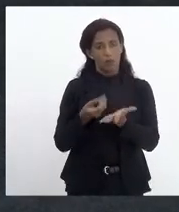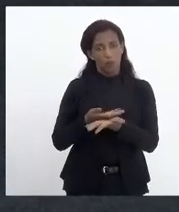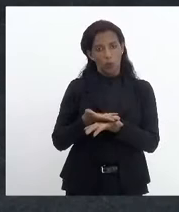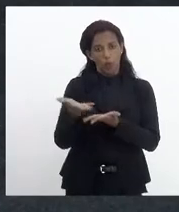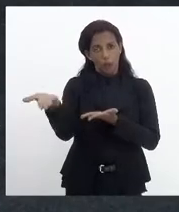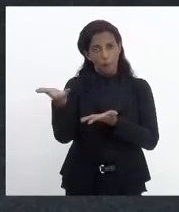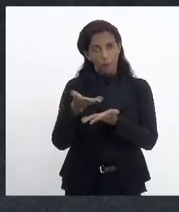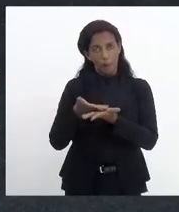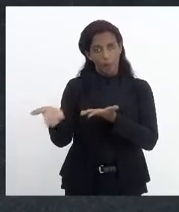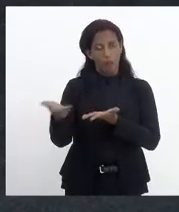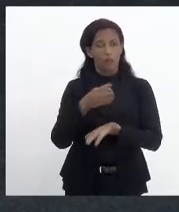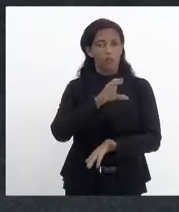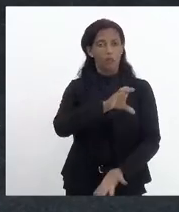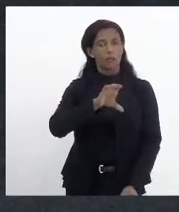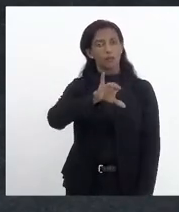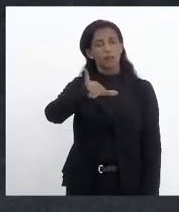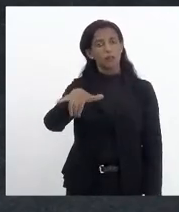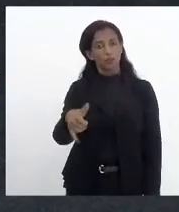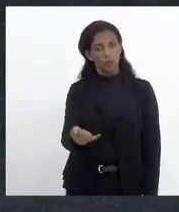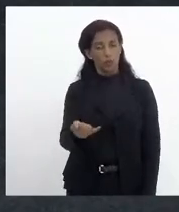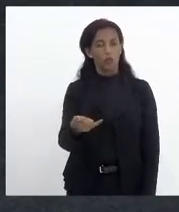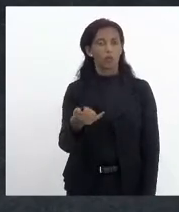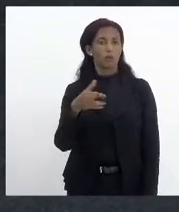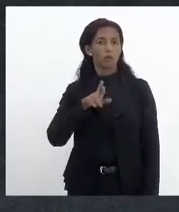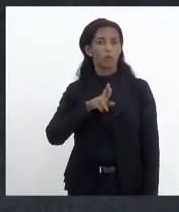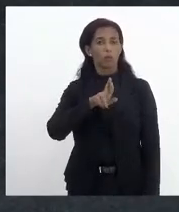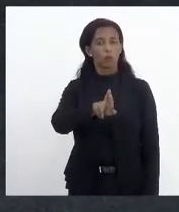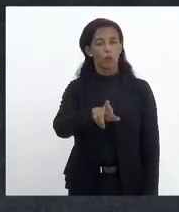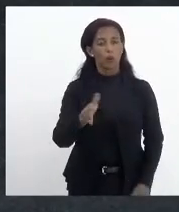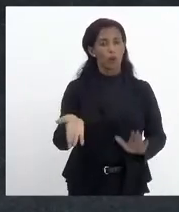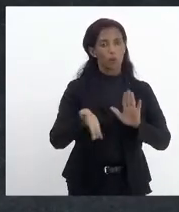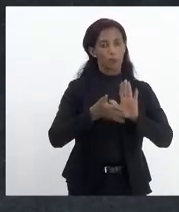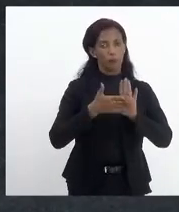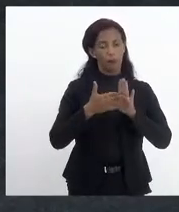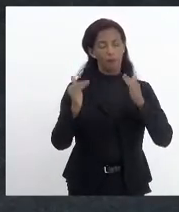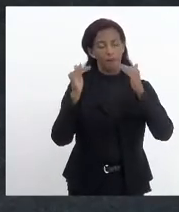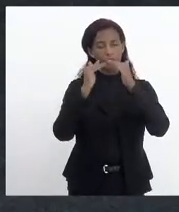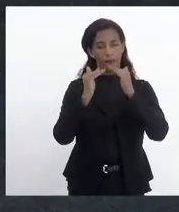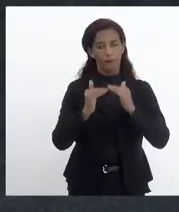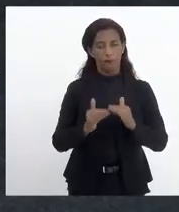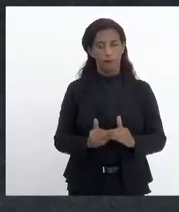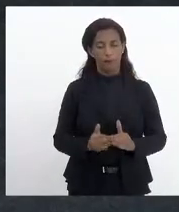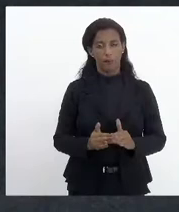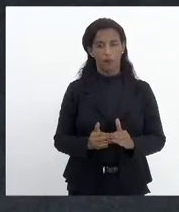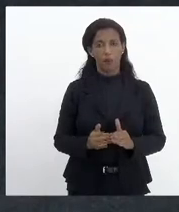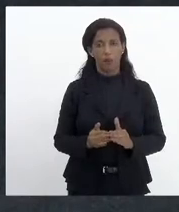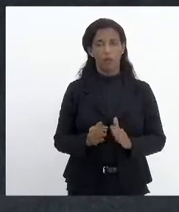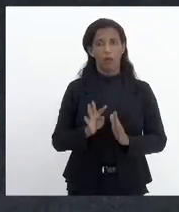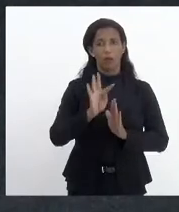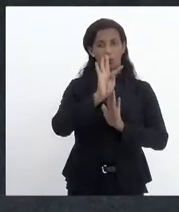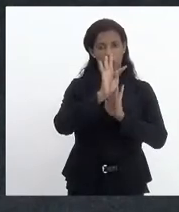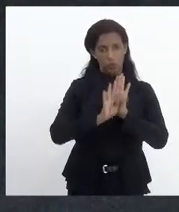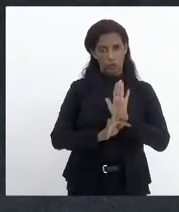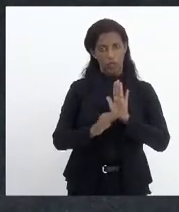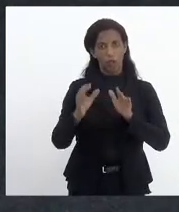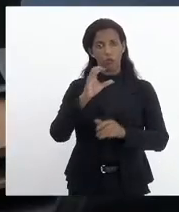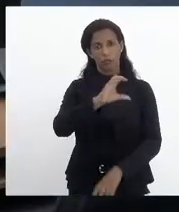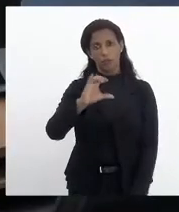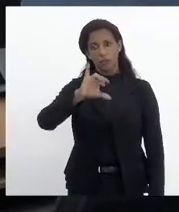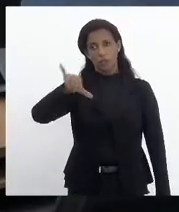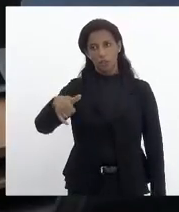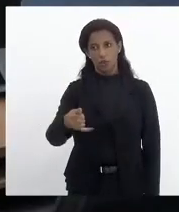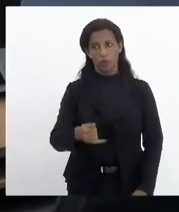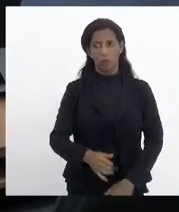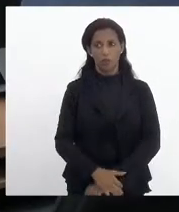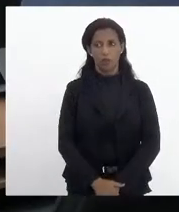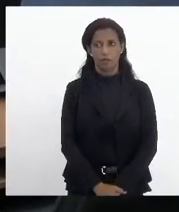encaminhadas à CCJ, o que foi o resultado, e o nosso parecer é favorável nos termos do parecer da CCJ.